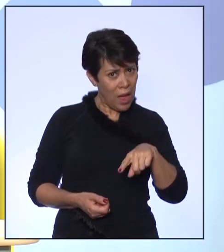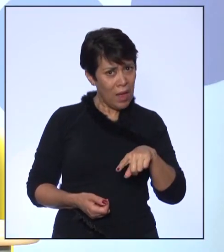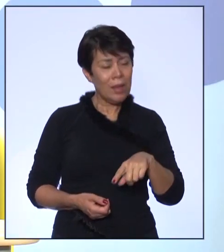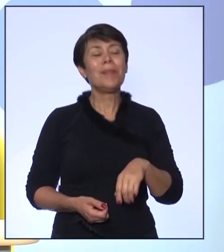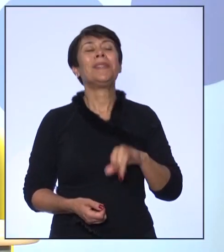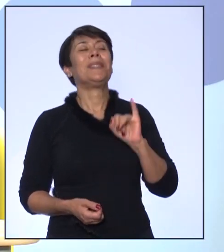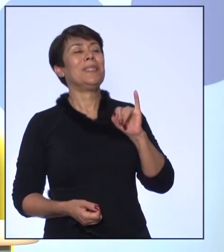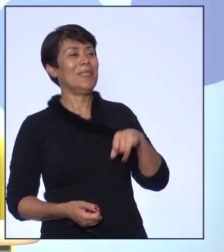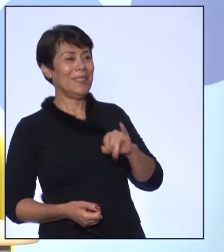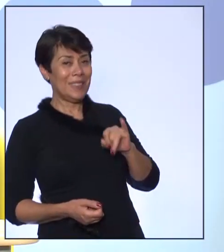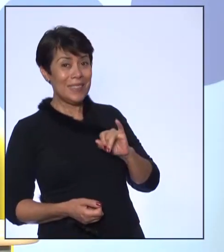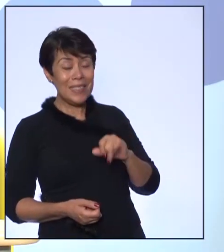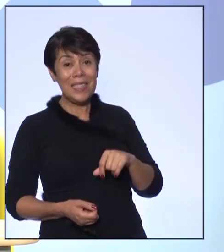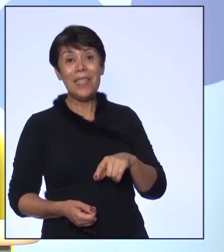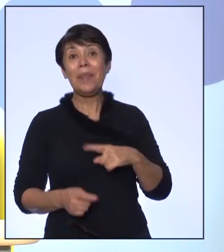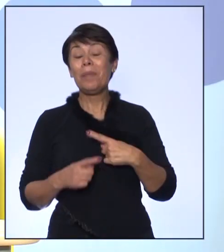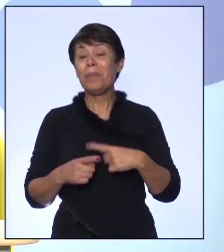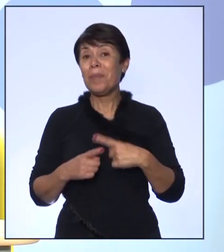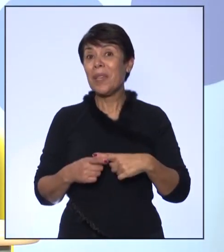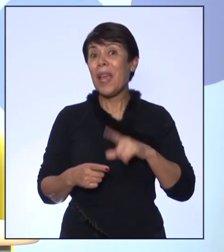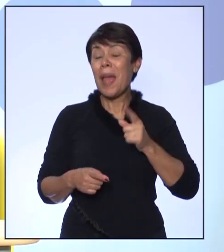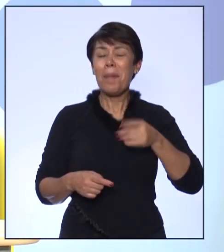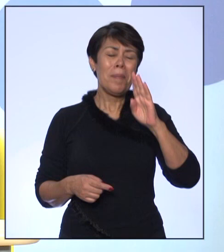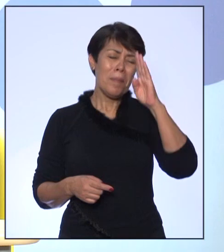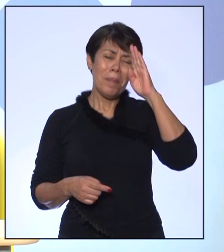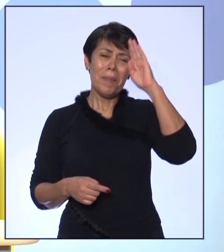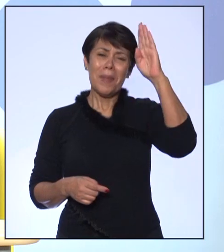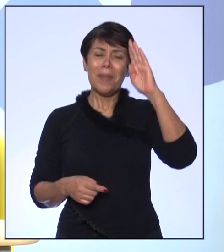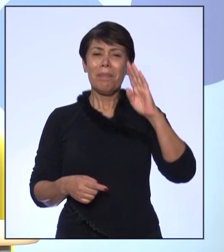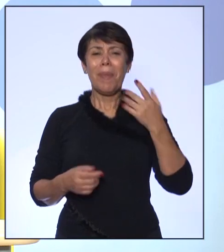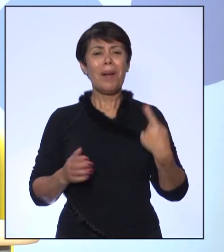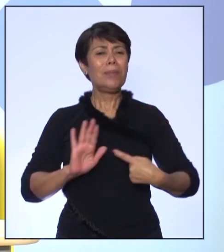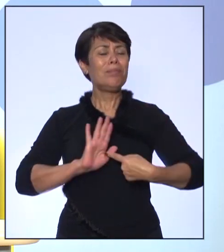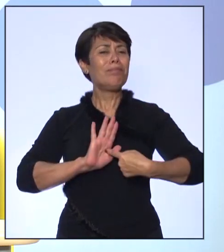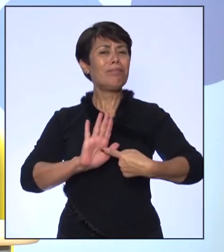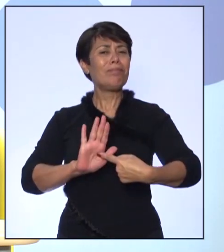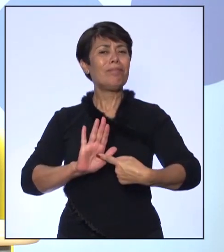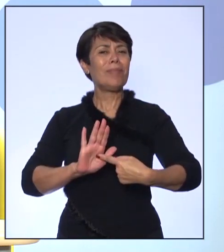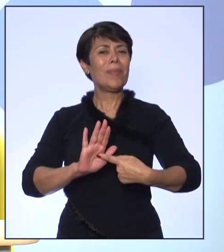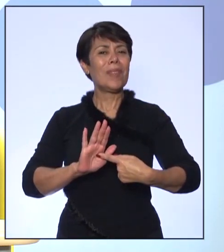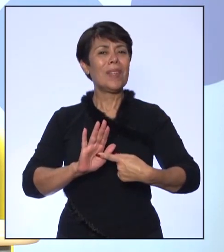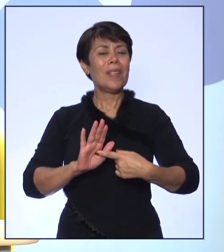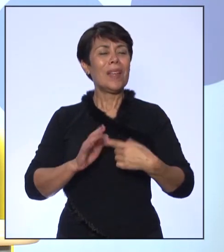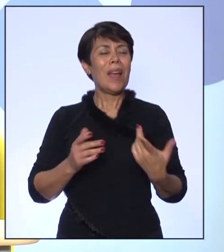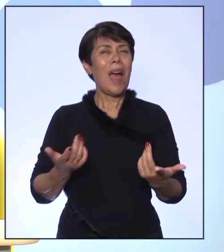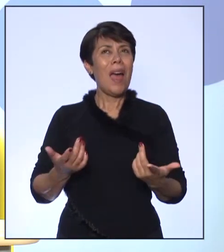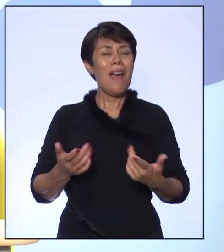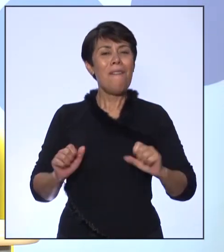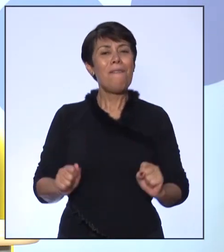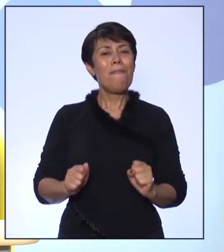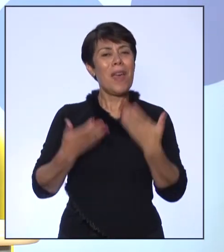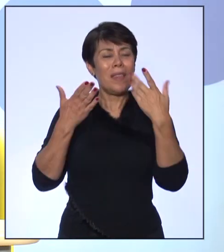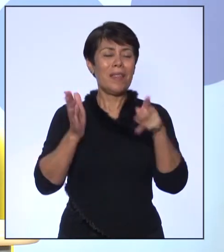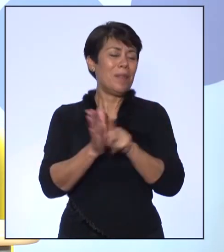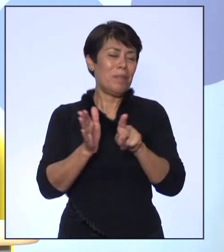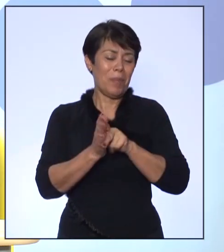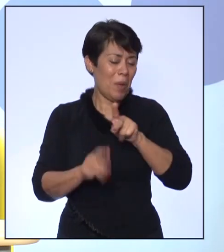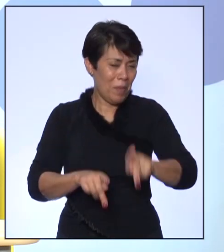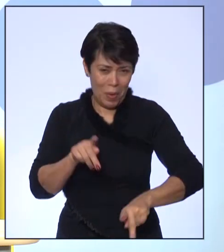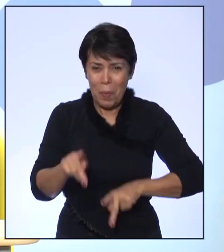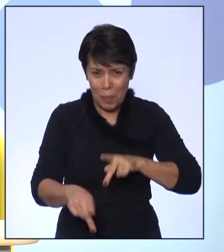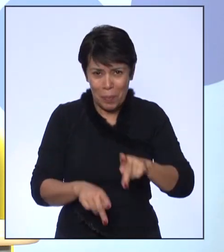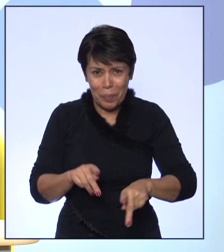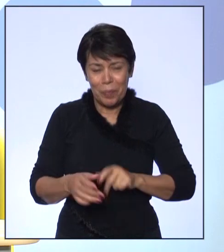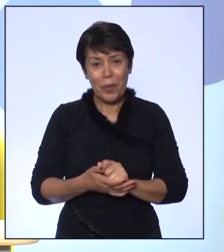patrimônio material porque ele é uma das principais manifestações das chamados folguedos ou das festas populares, né?